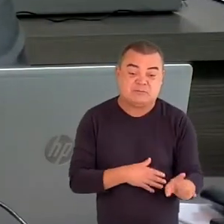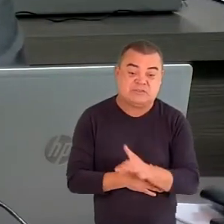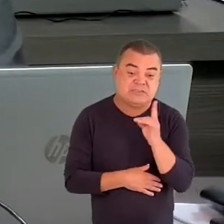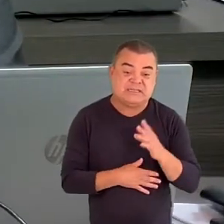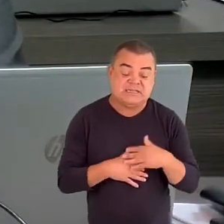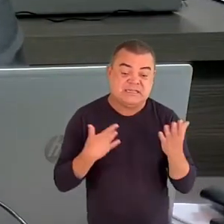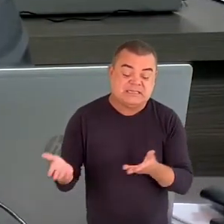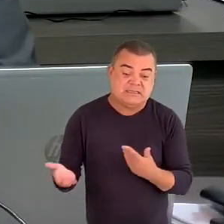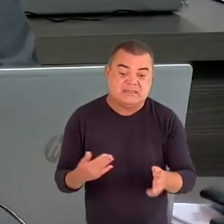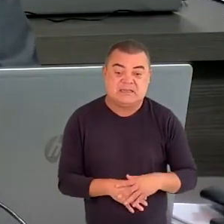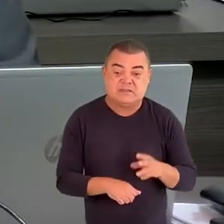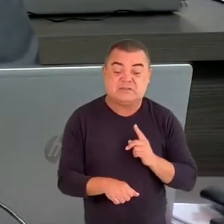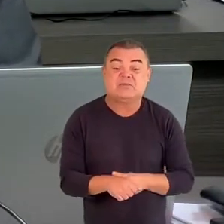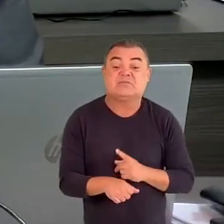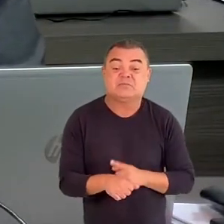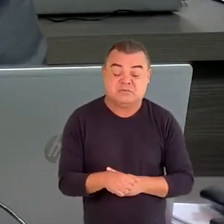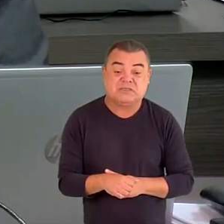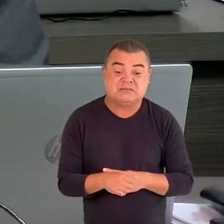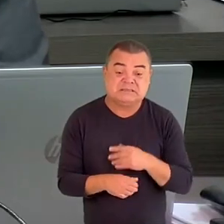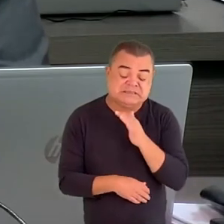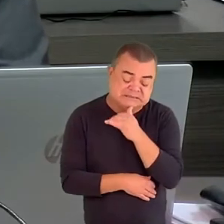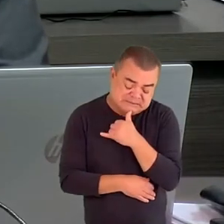traz um momento triste. É um momento